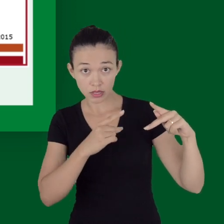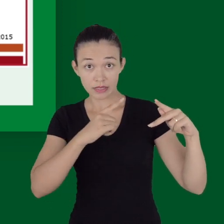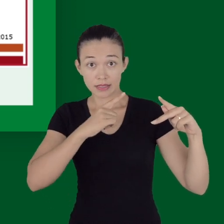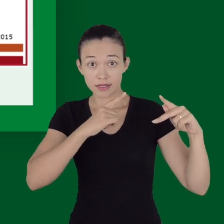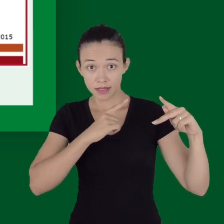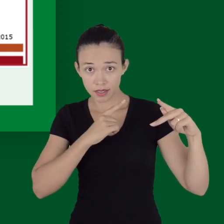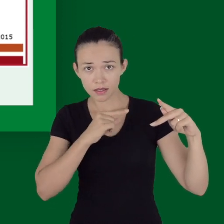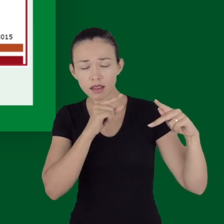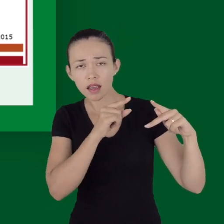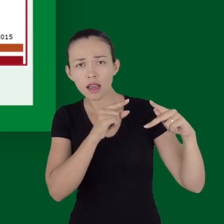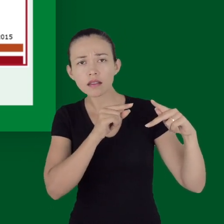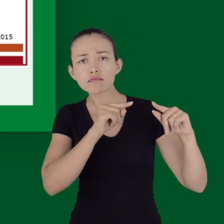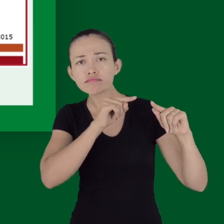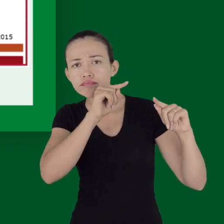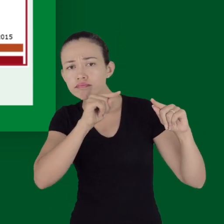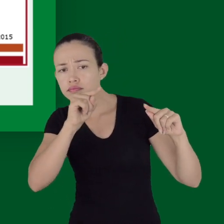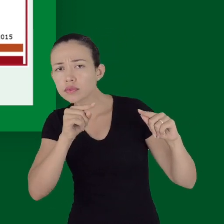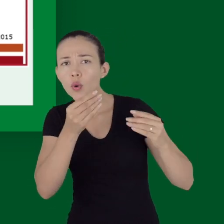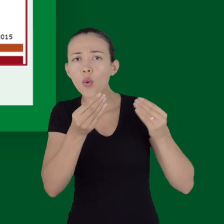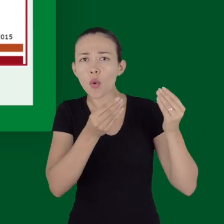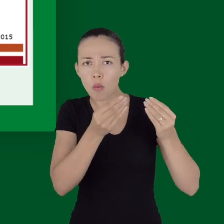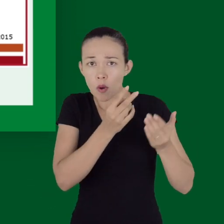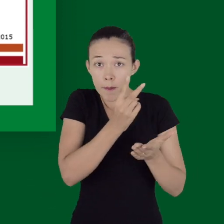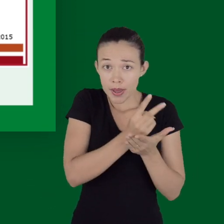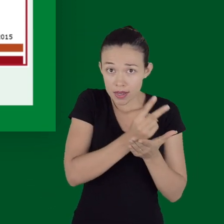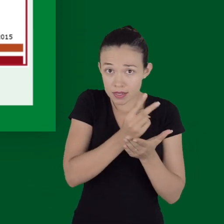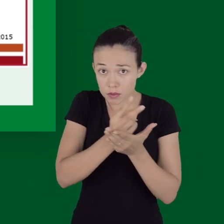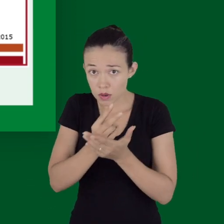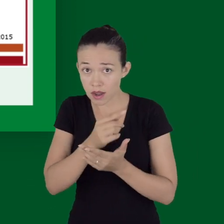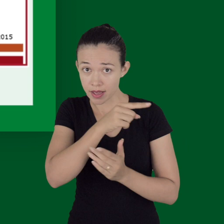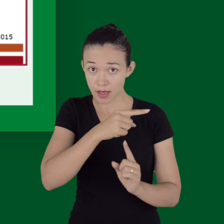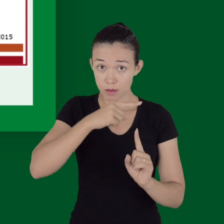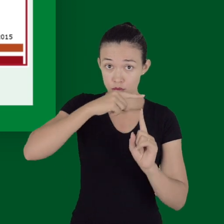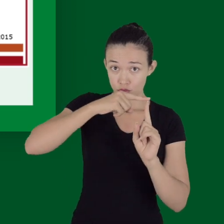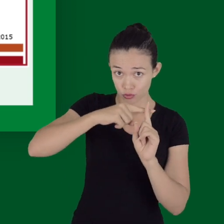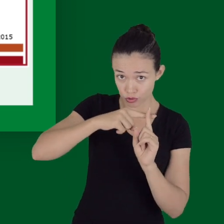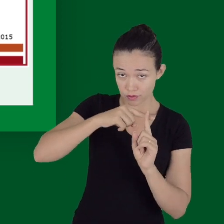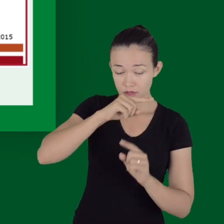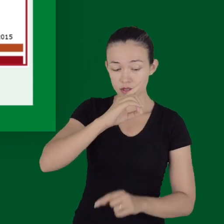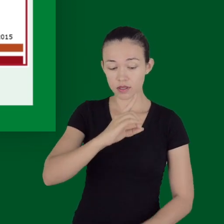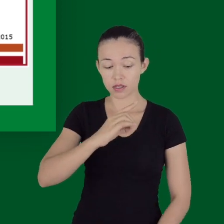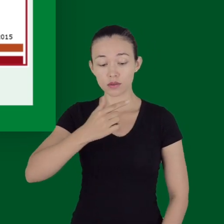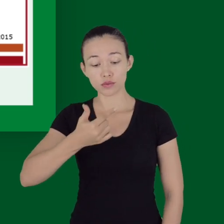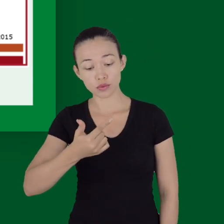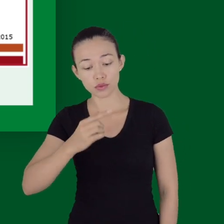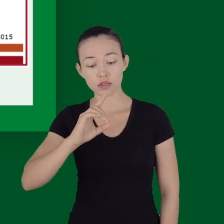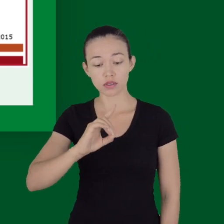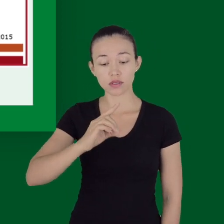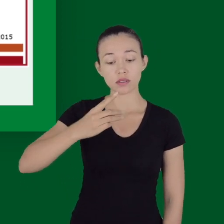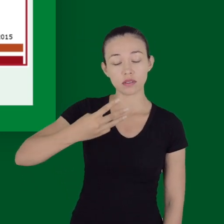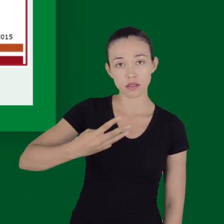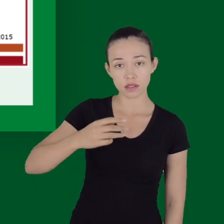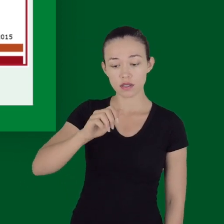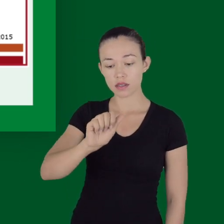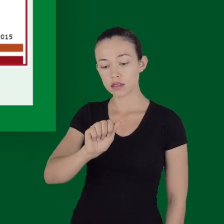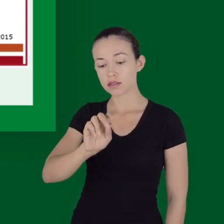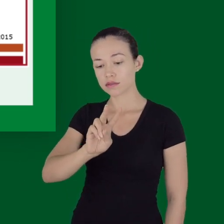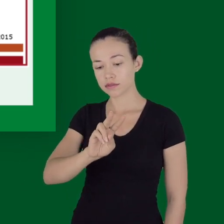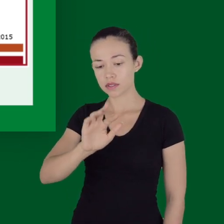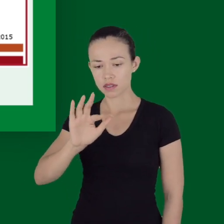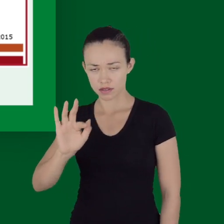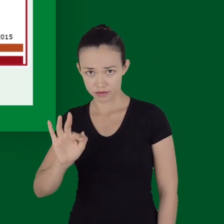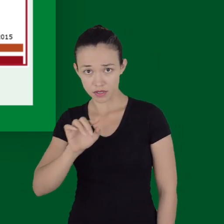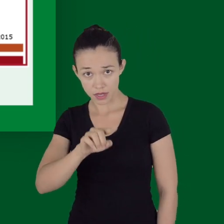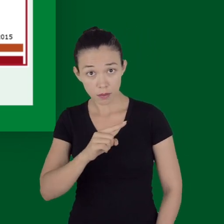P. A onda P, ela tem a mesma morfologia, ela é positiva em D2, D3 e AVF. Aqui não tem